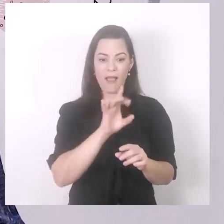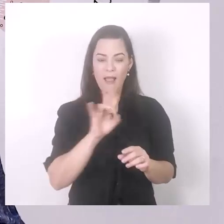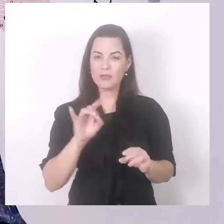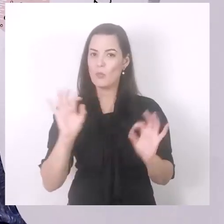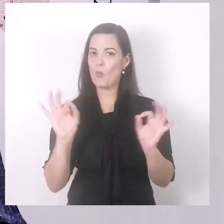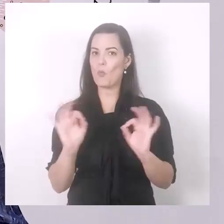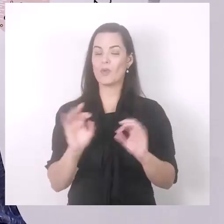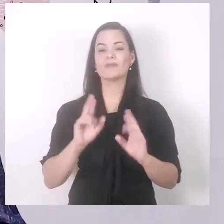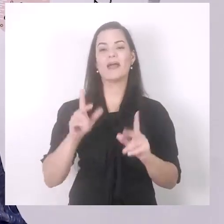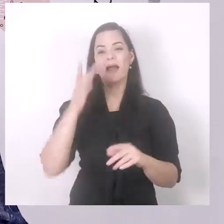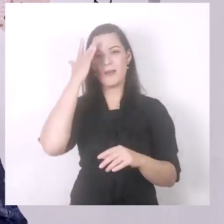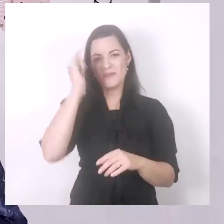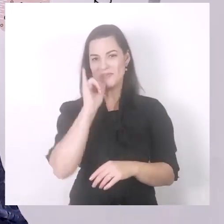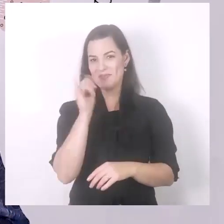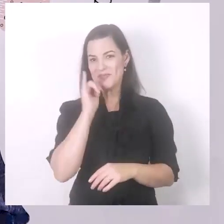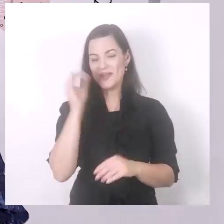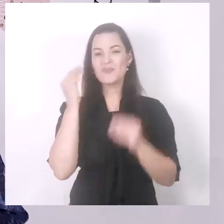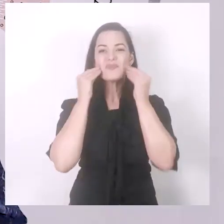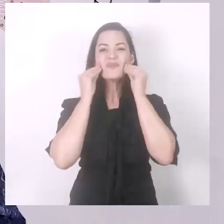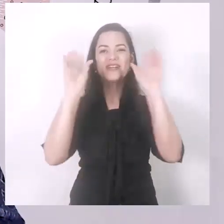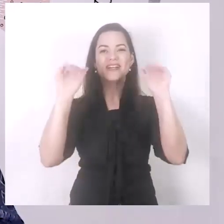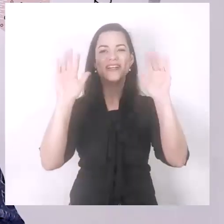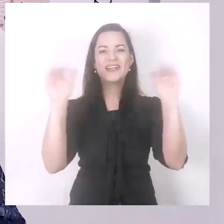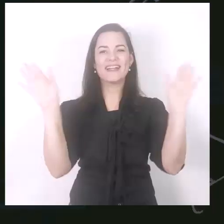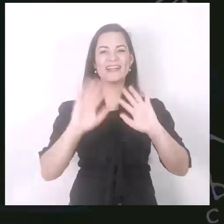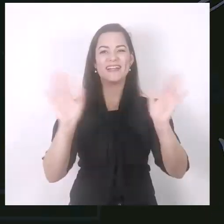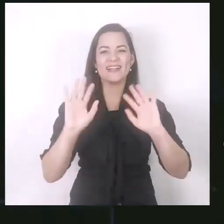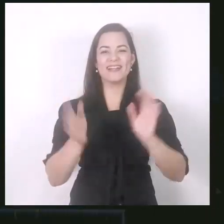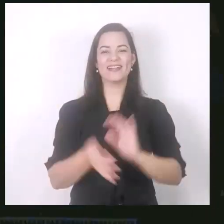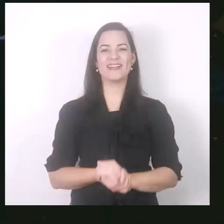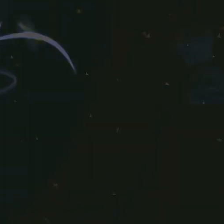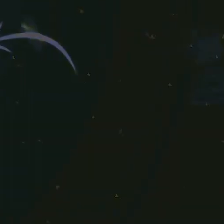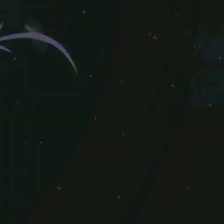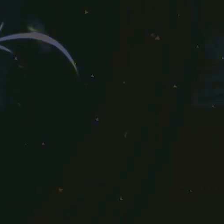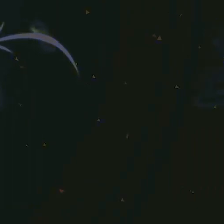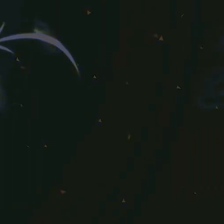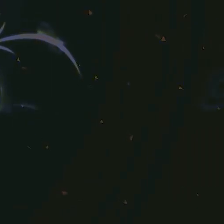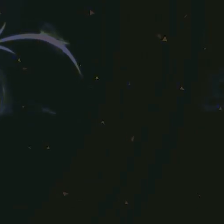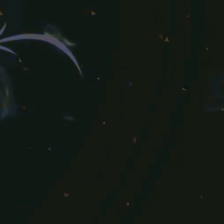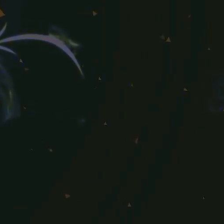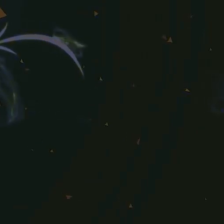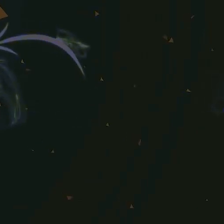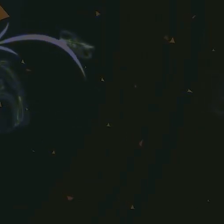a Pro te conta. Um grande beijo e até lá!